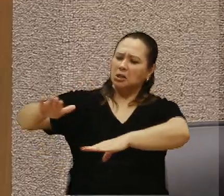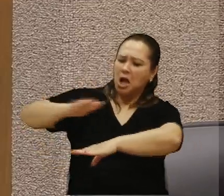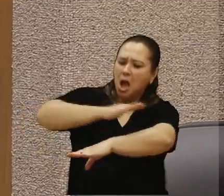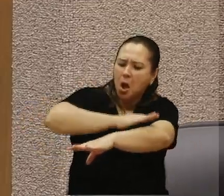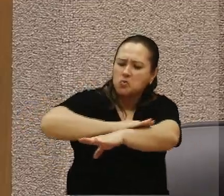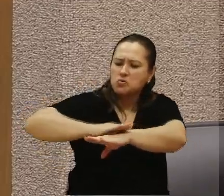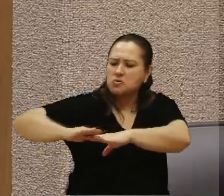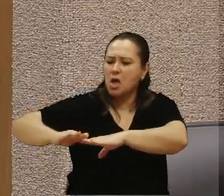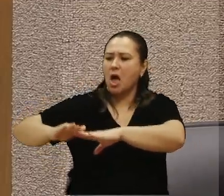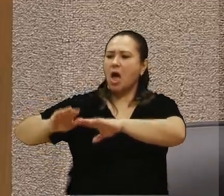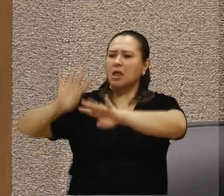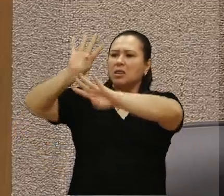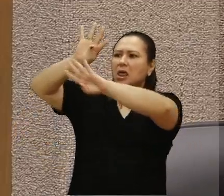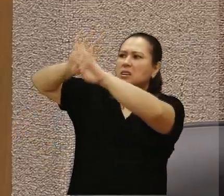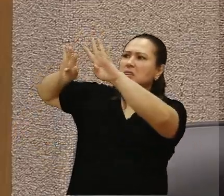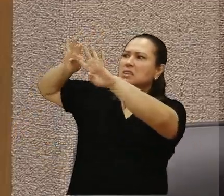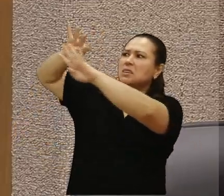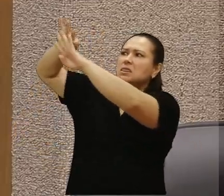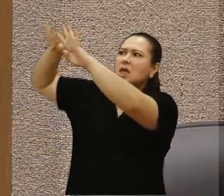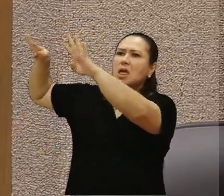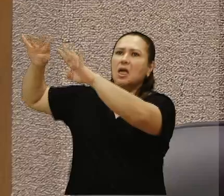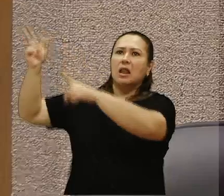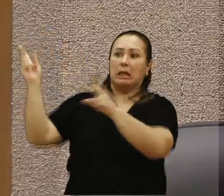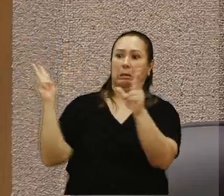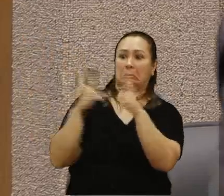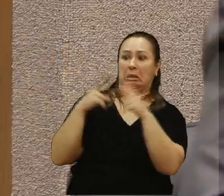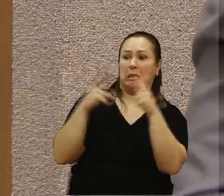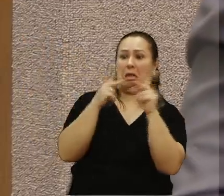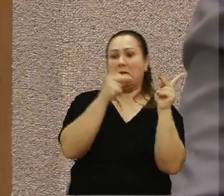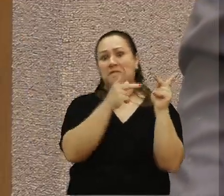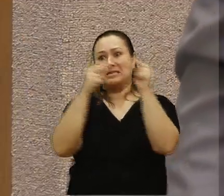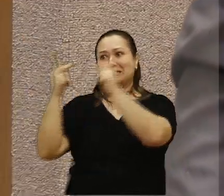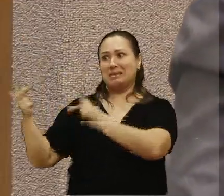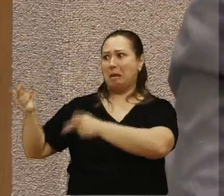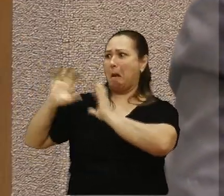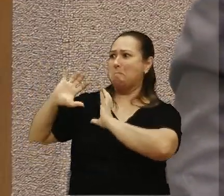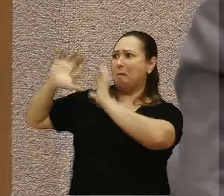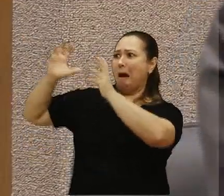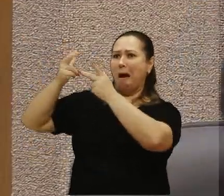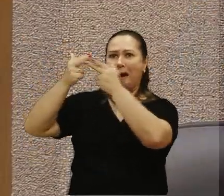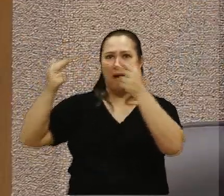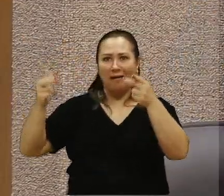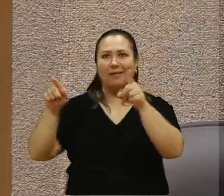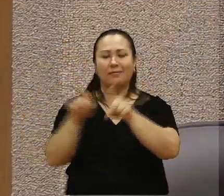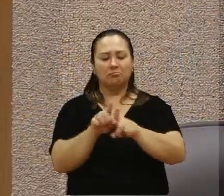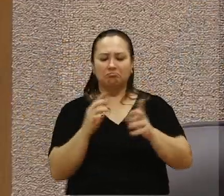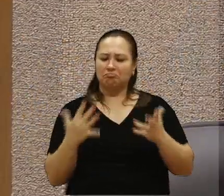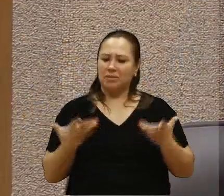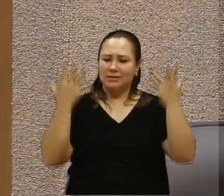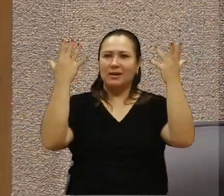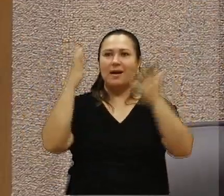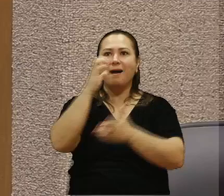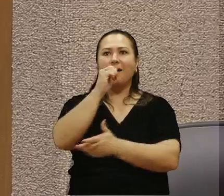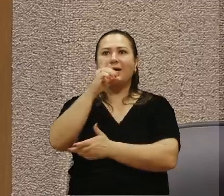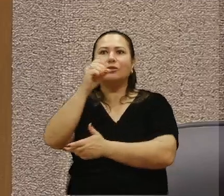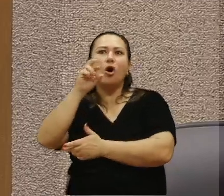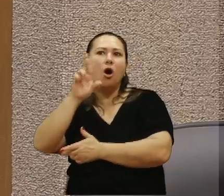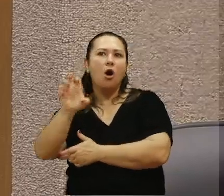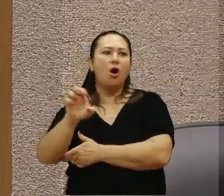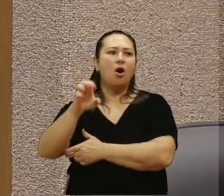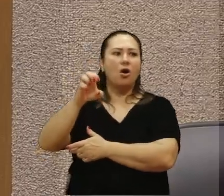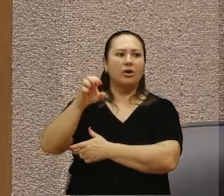calçadas, com tela, para não dar briga com os vizinhos. Então, quero parabenizar o secretário Cadore, o Michel,